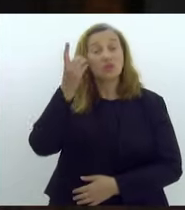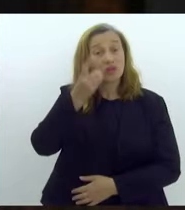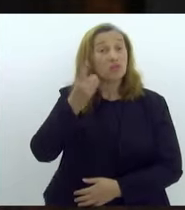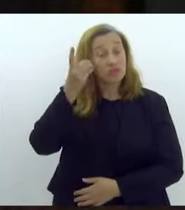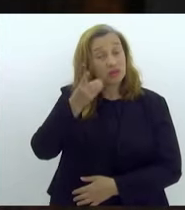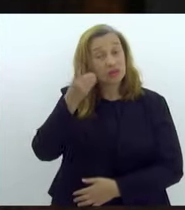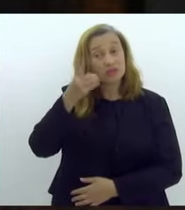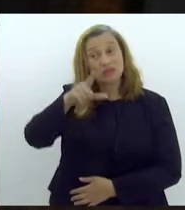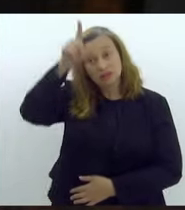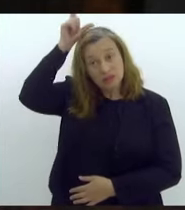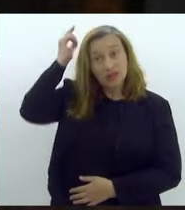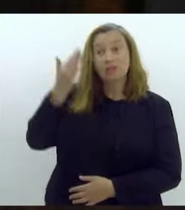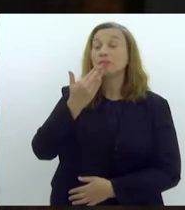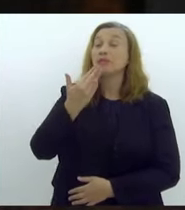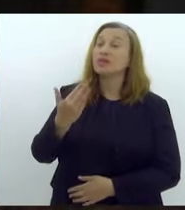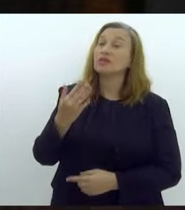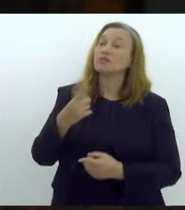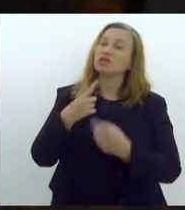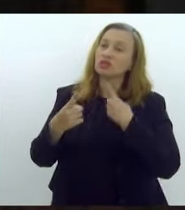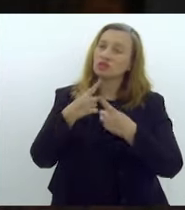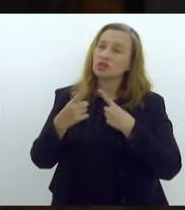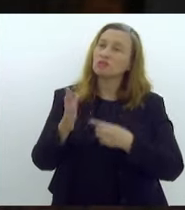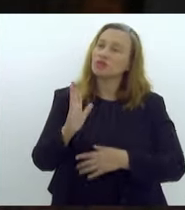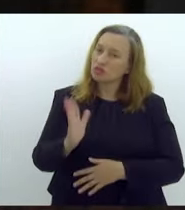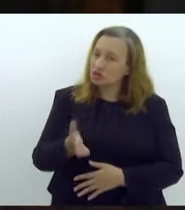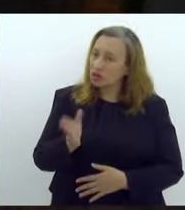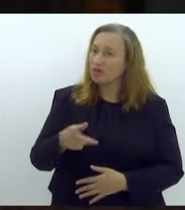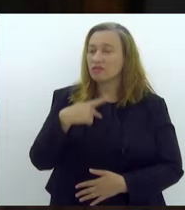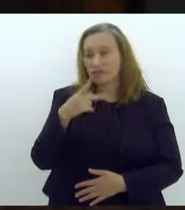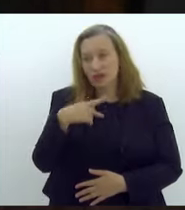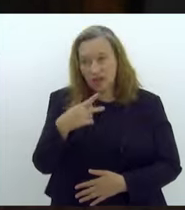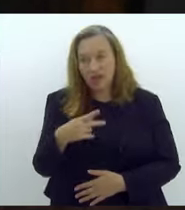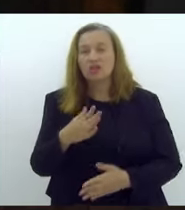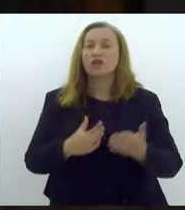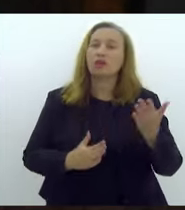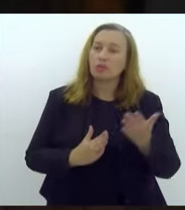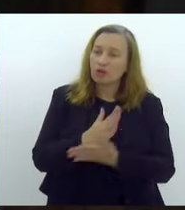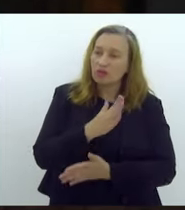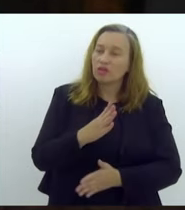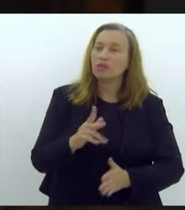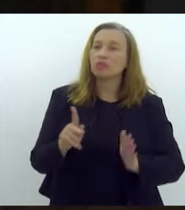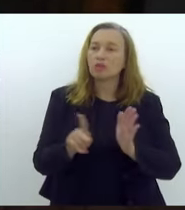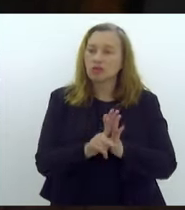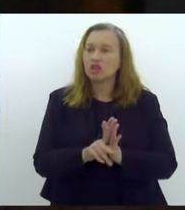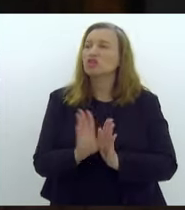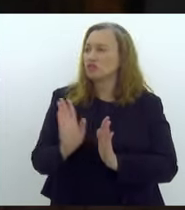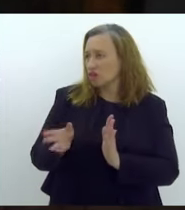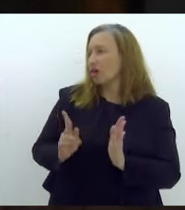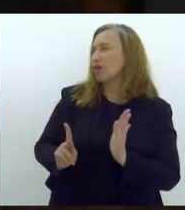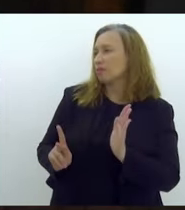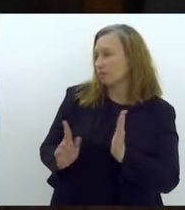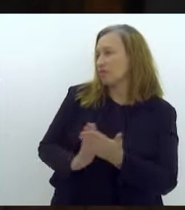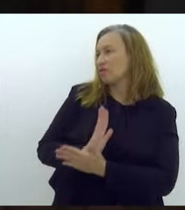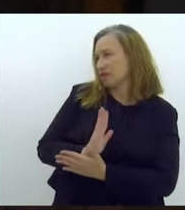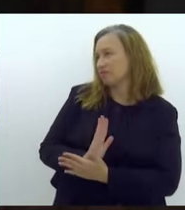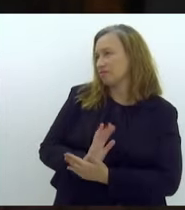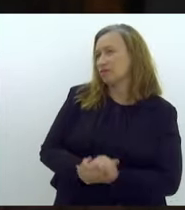Luiz Paulo, ele tinha pedido para discutir, mas eu já cantei, inclusive já aprovei o projeto. Ah, já está aprovado. Já está